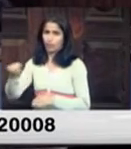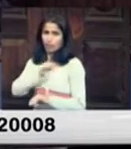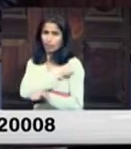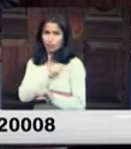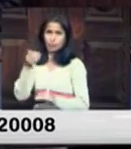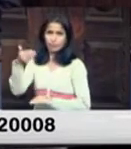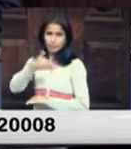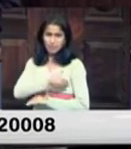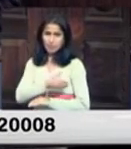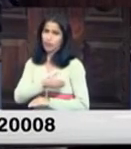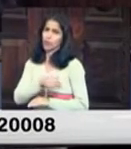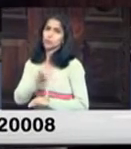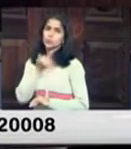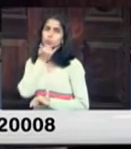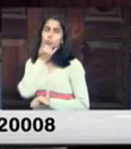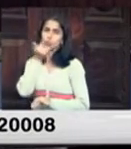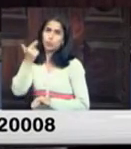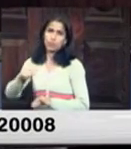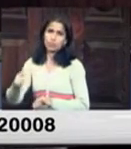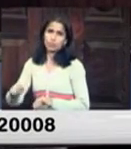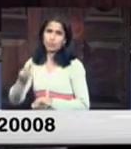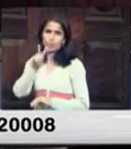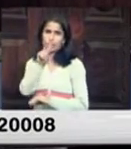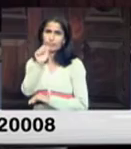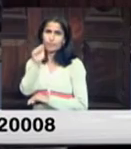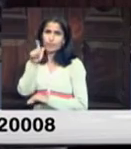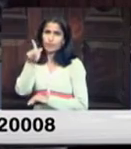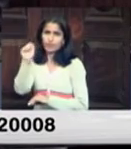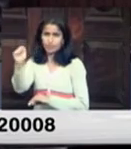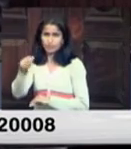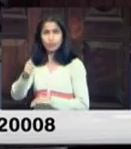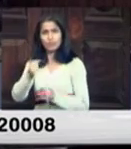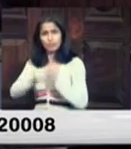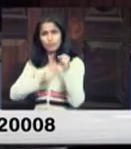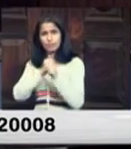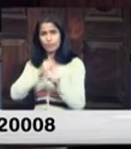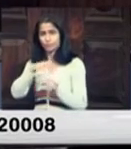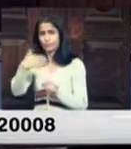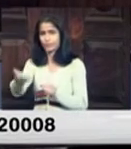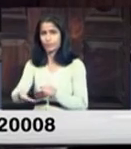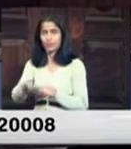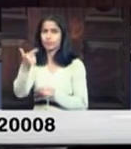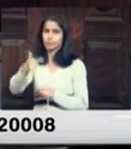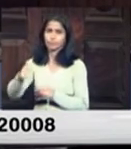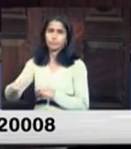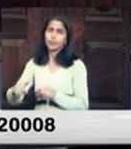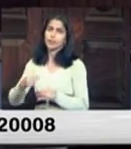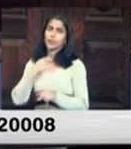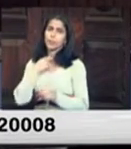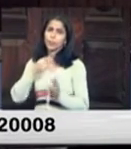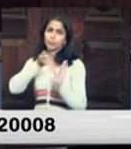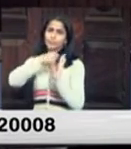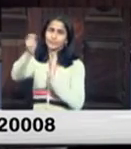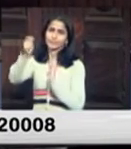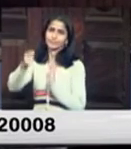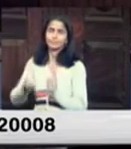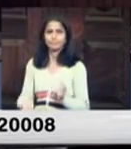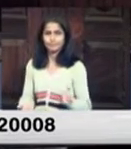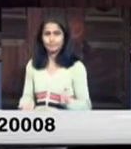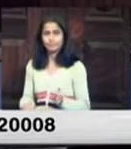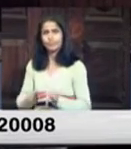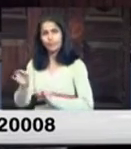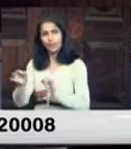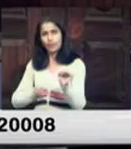e reorientar aqueles interessados para outras escolas. Sem contar que este planejamento desumanizado, esse